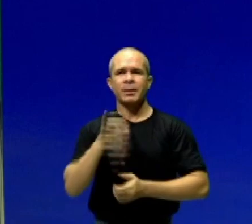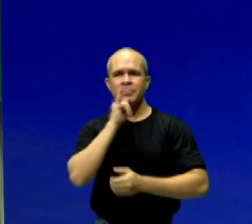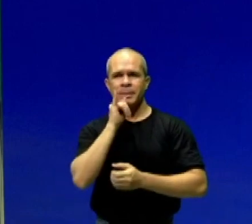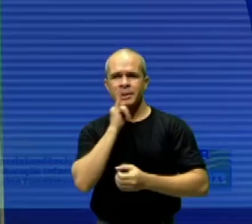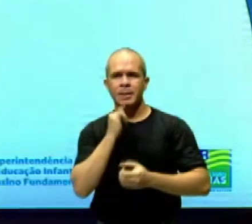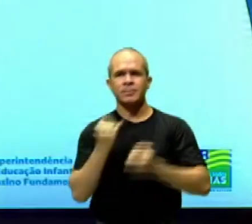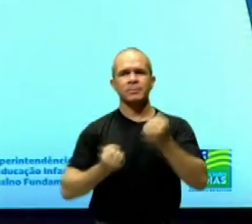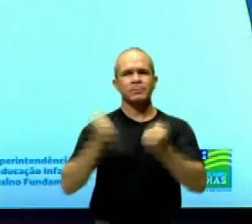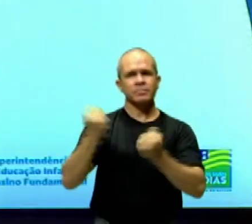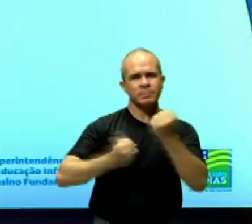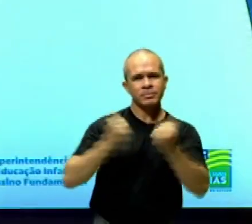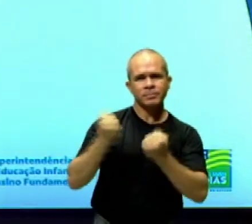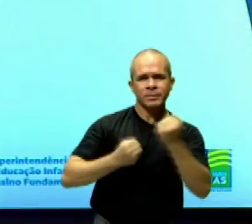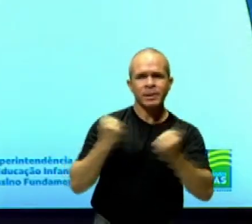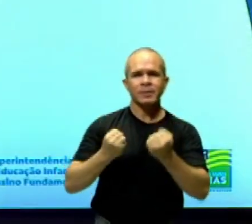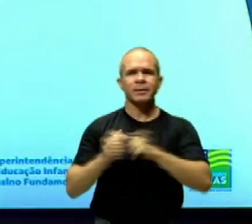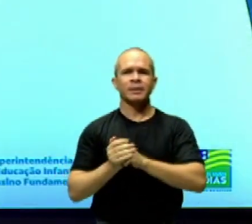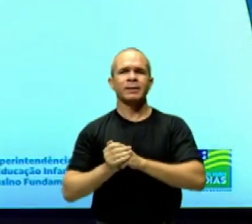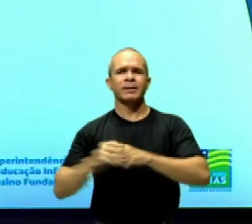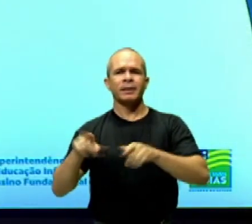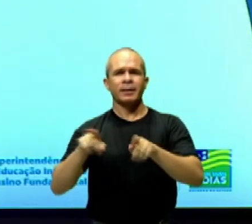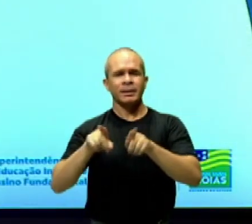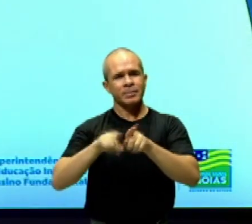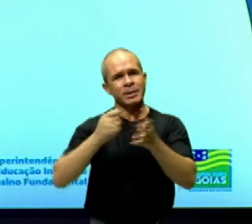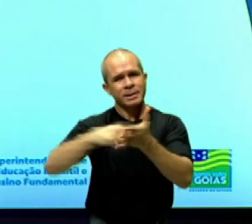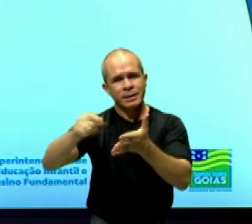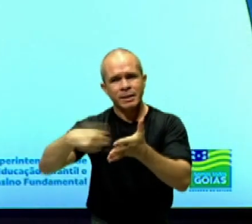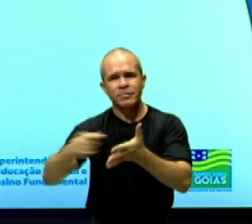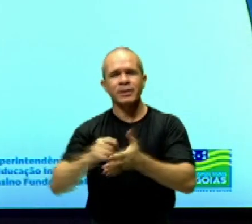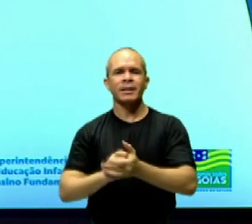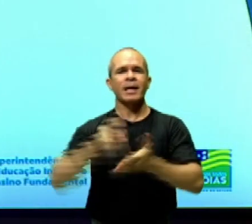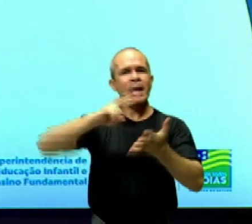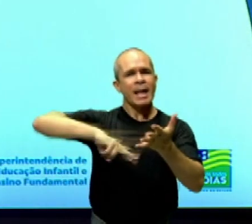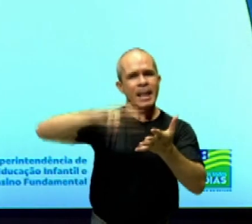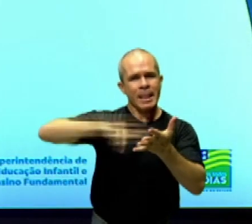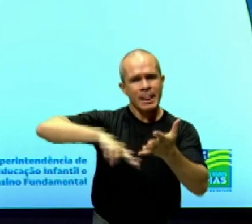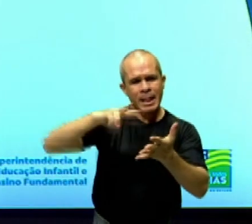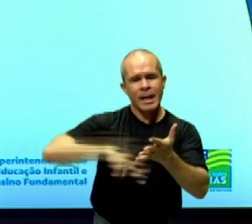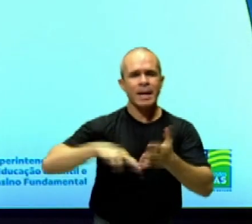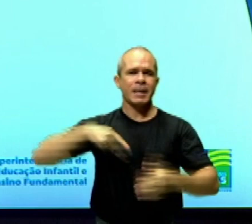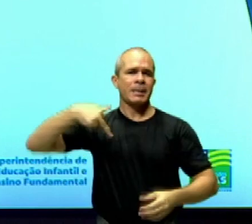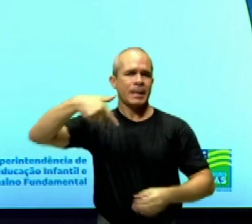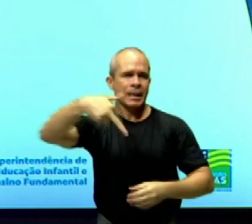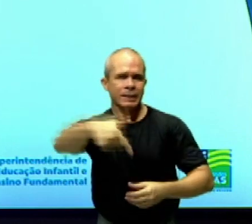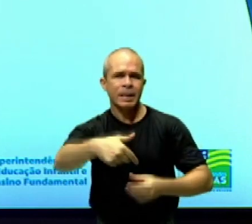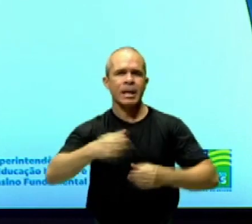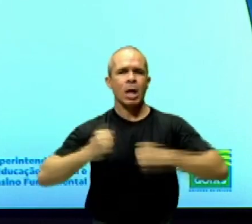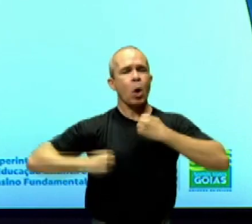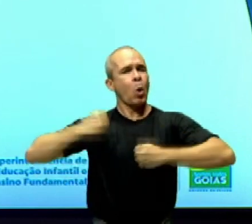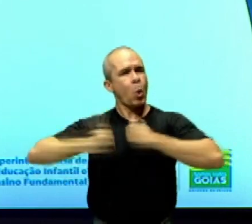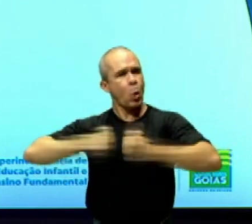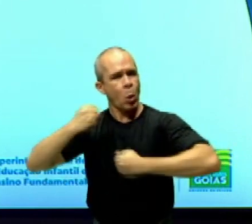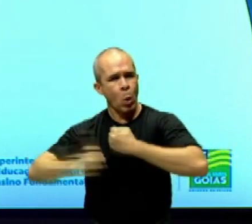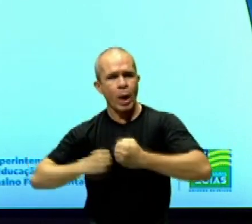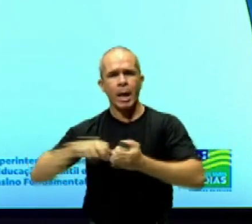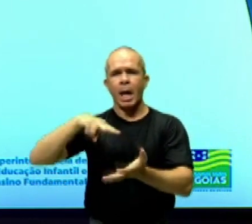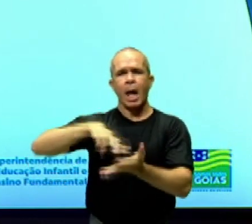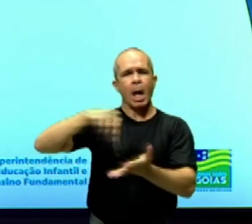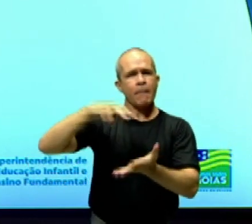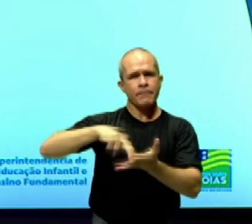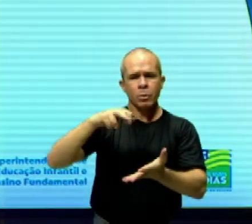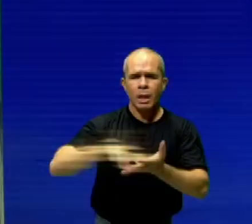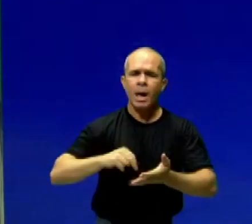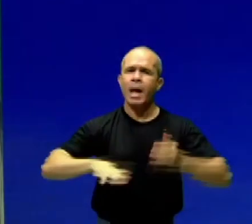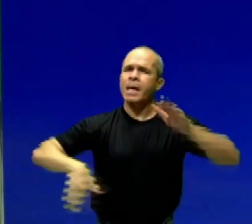drive, write, read, walk, talk, jump, run, swim. E tem